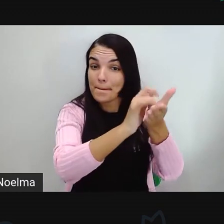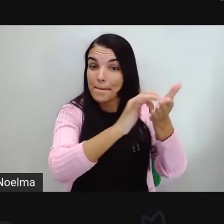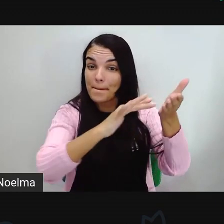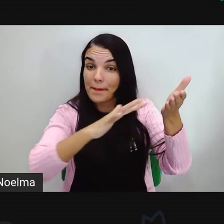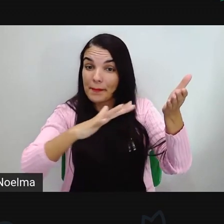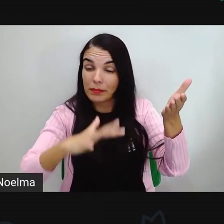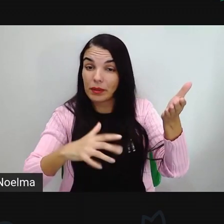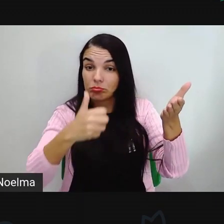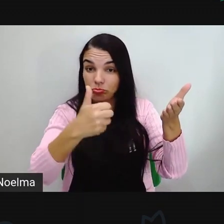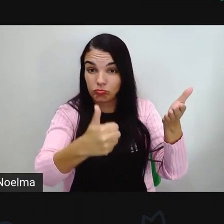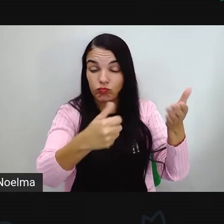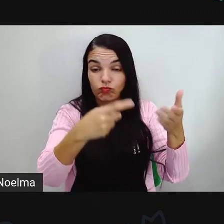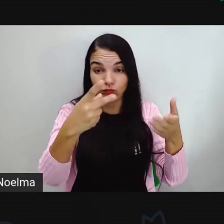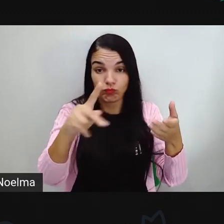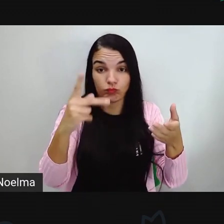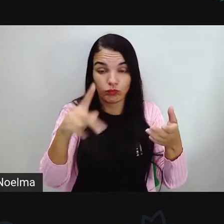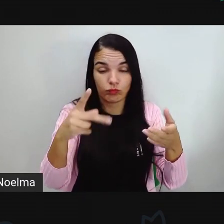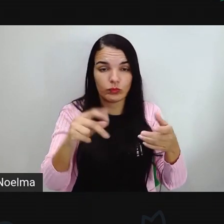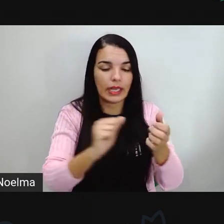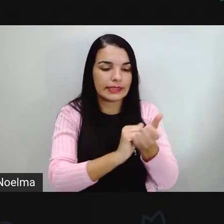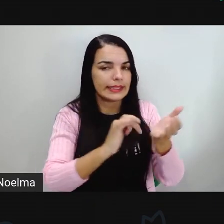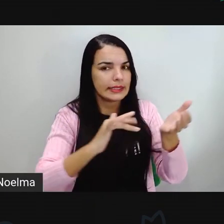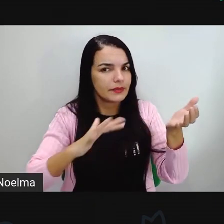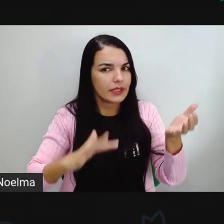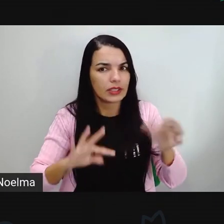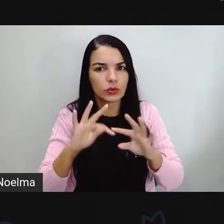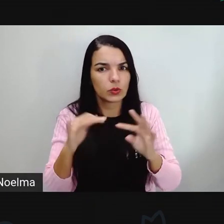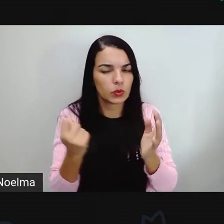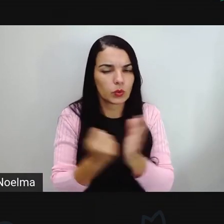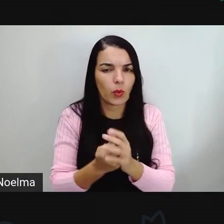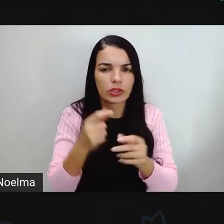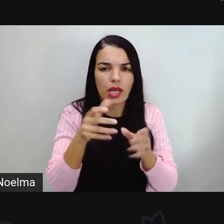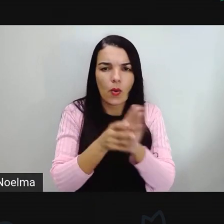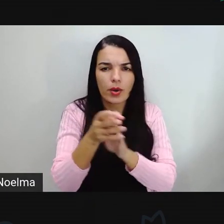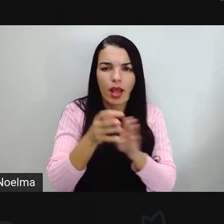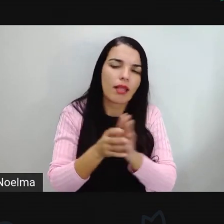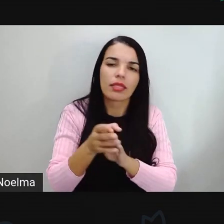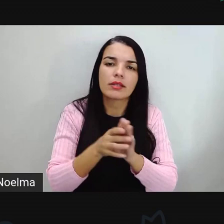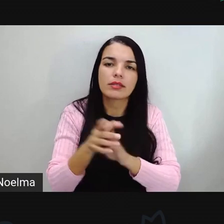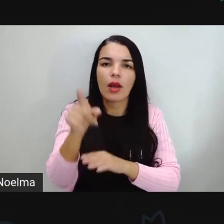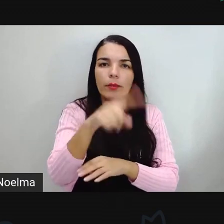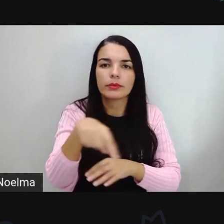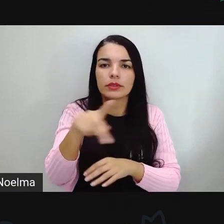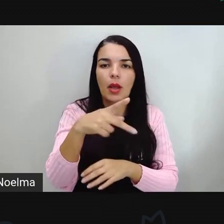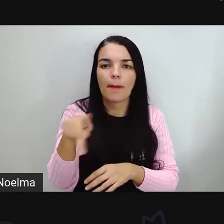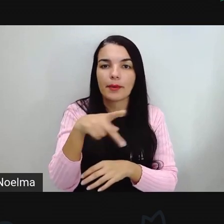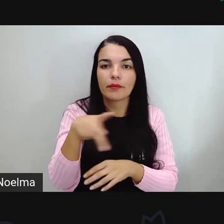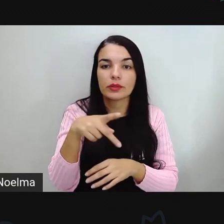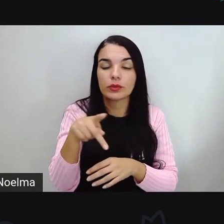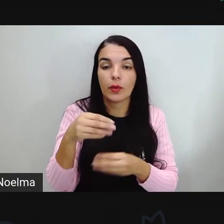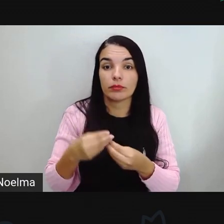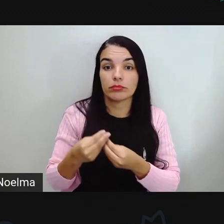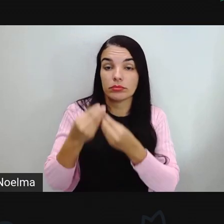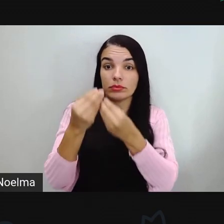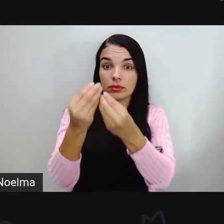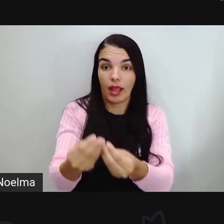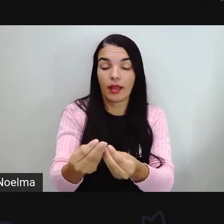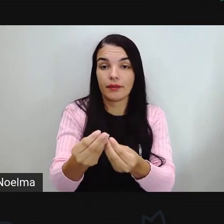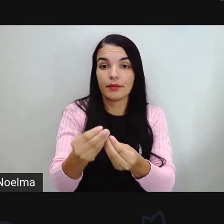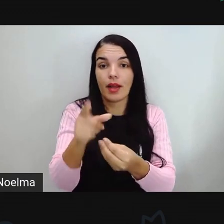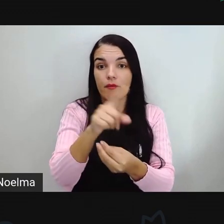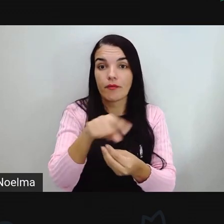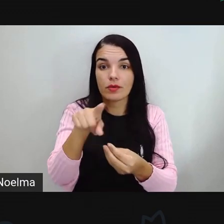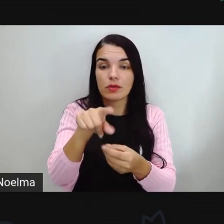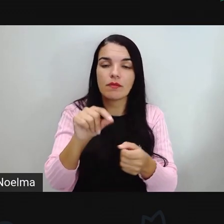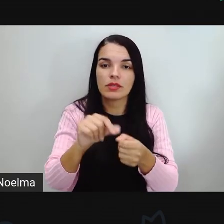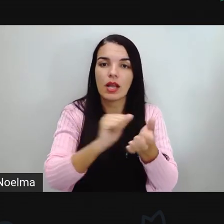percurso pedagógico, certo? São as atividades, as orientações que os professores encaminharam aí para vocês, para que